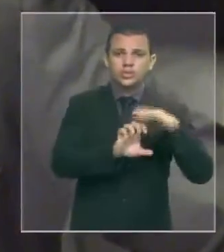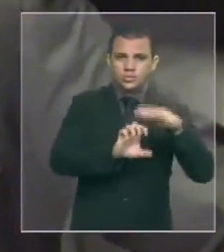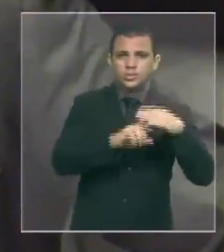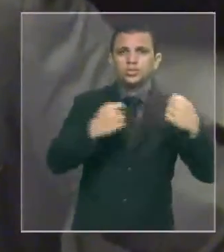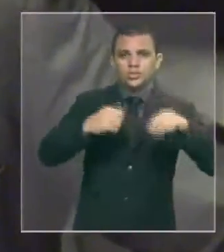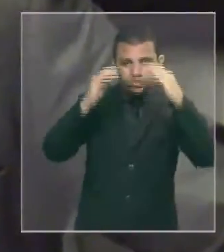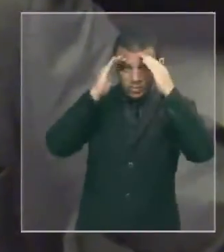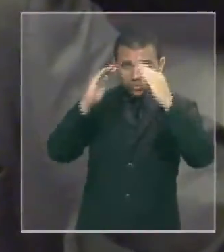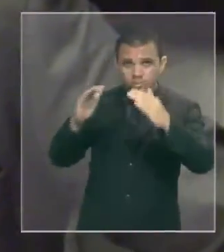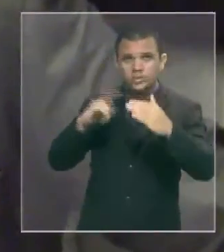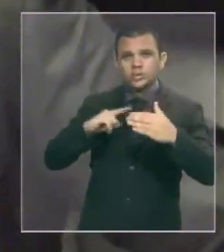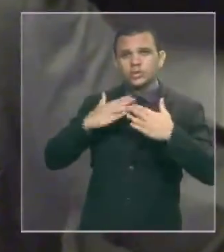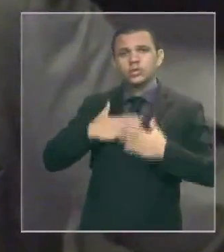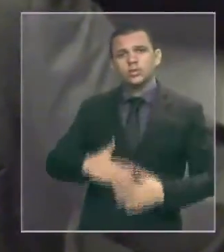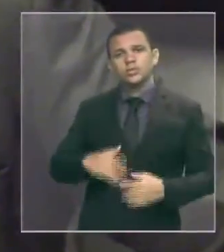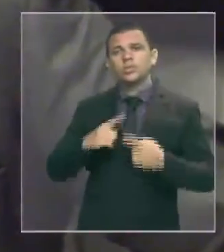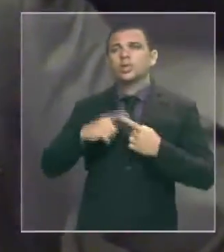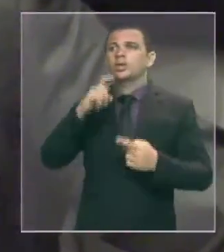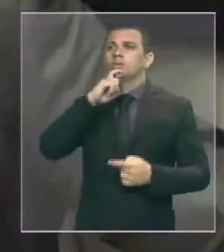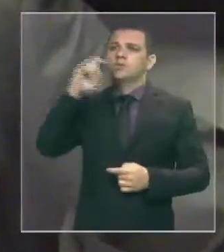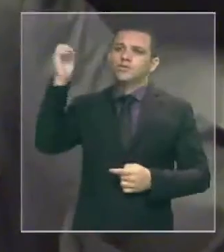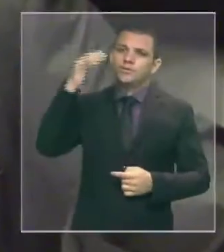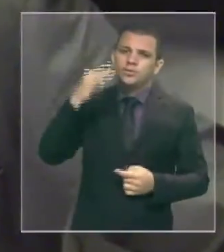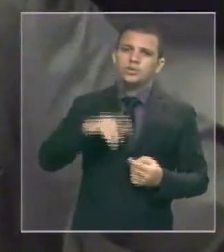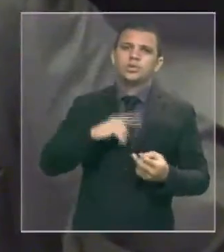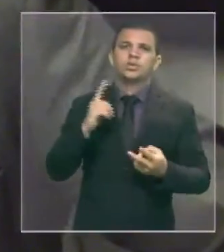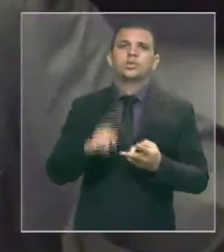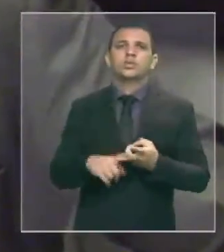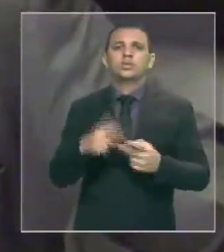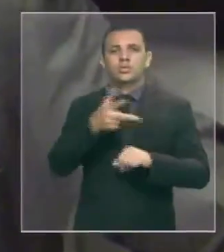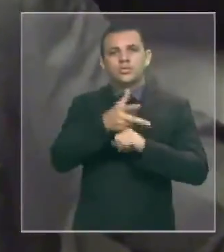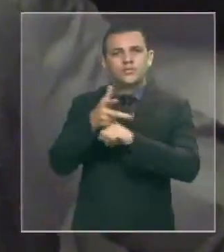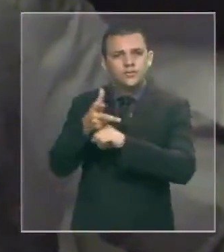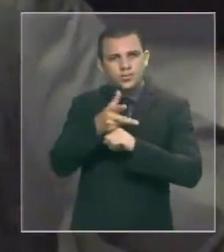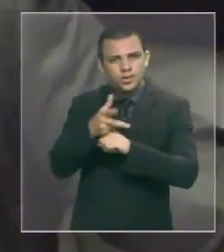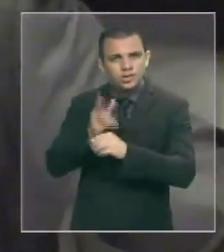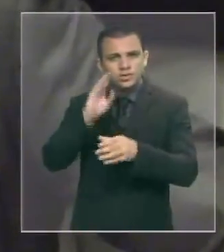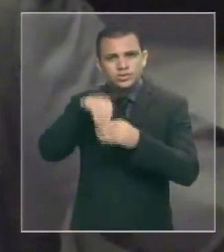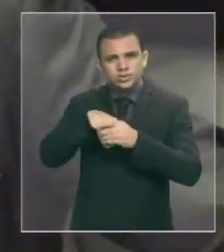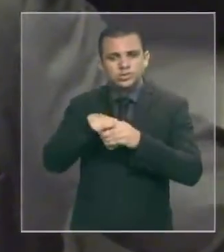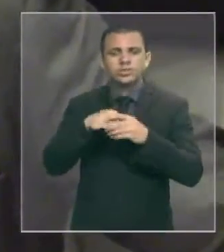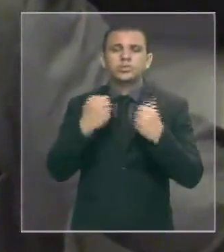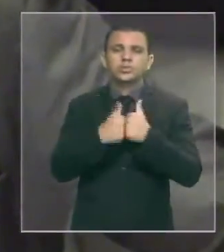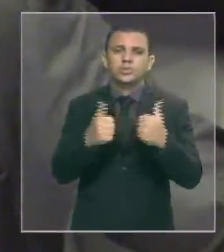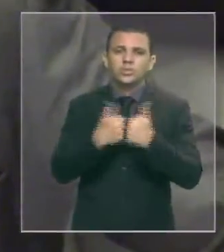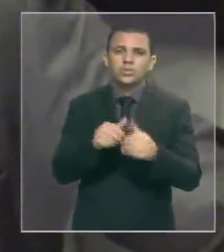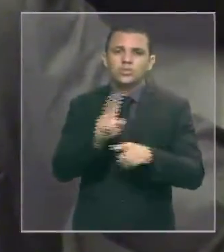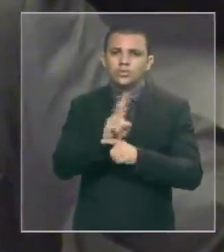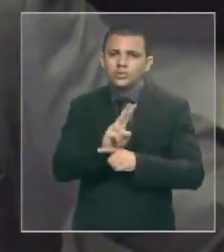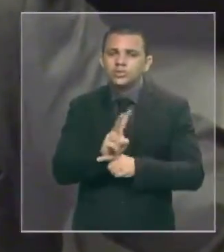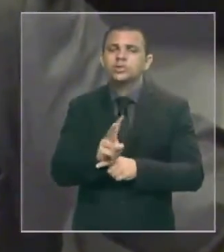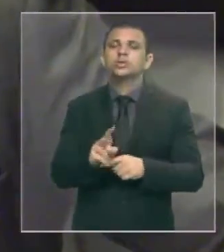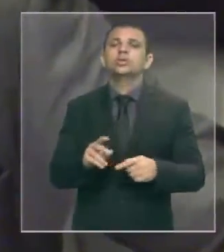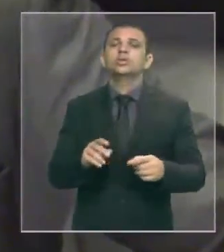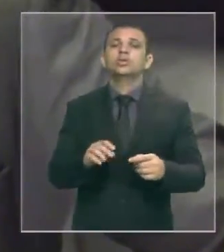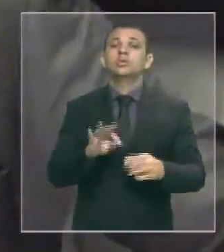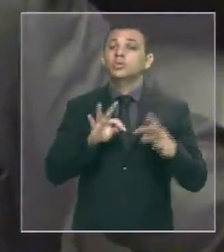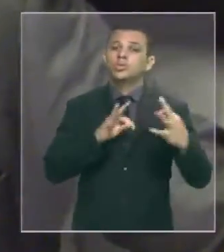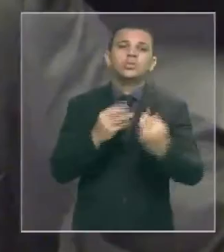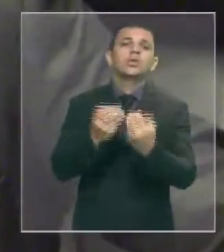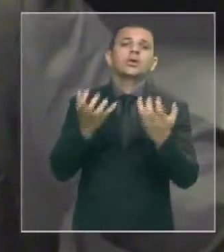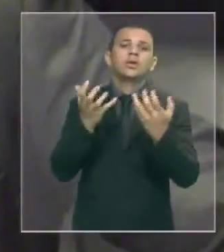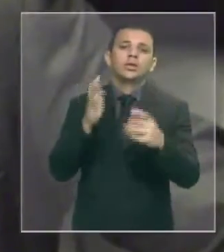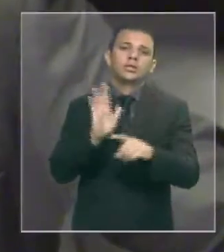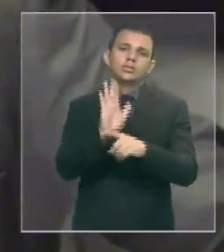quesito conforto, seja o ar-condicionado, a questão do monitoramento dos ônibus, ou seja, tudo isso para beneficiar a população. Creio que o edital contempla